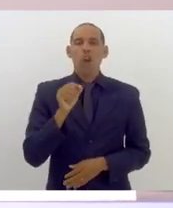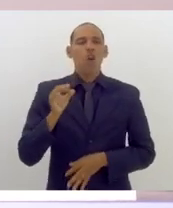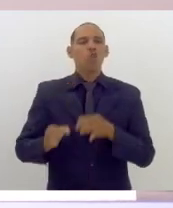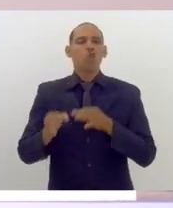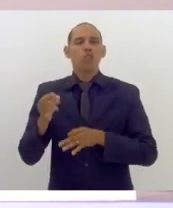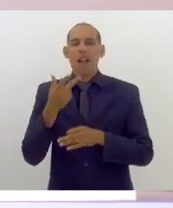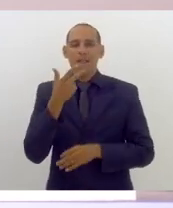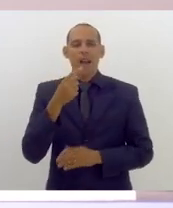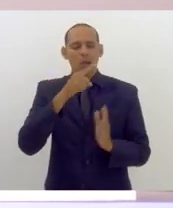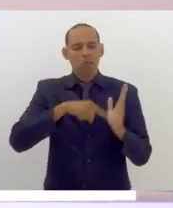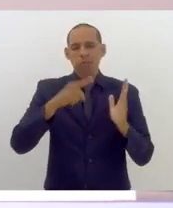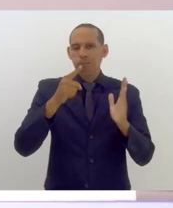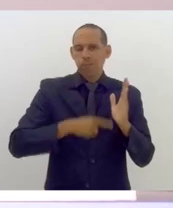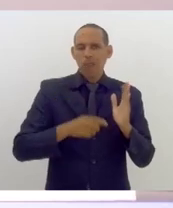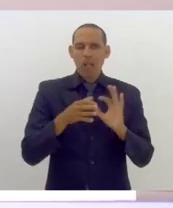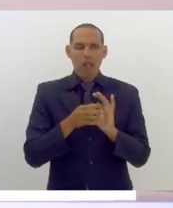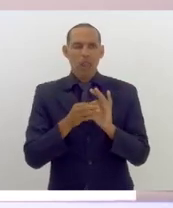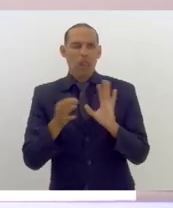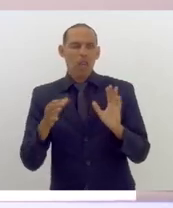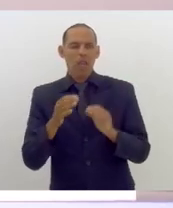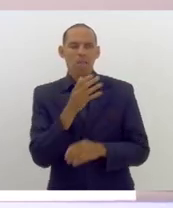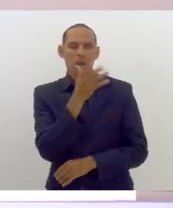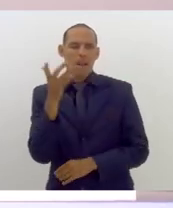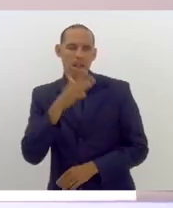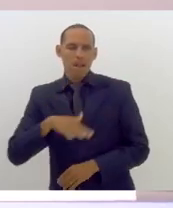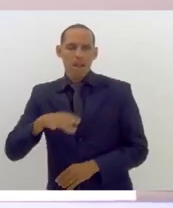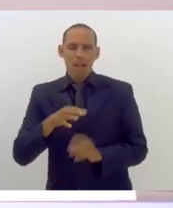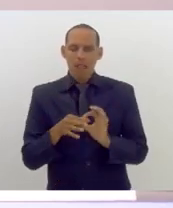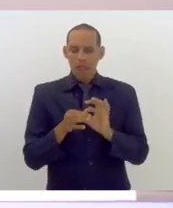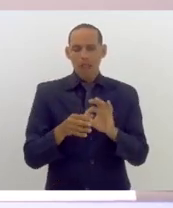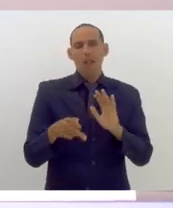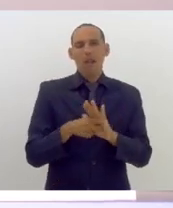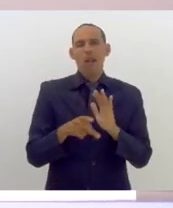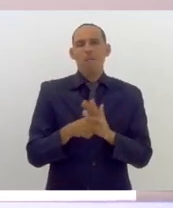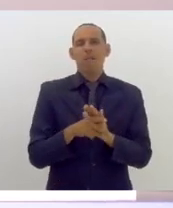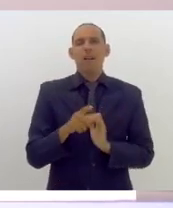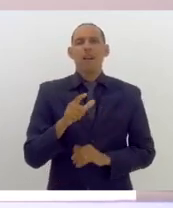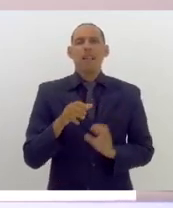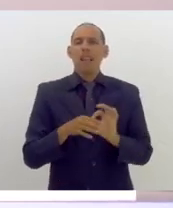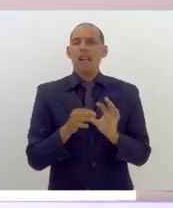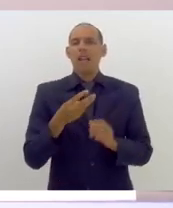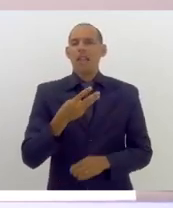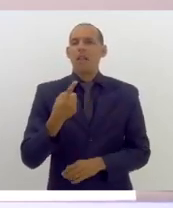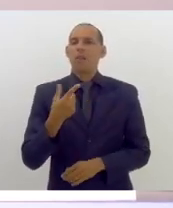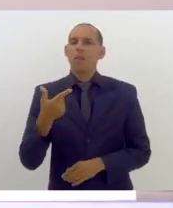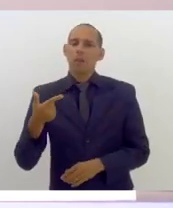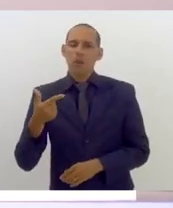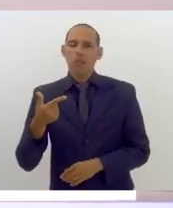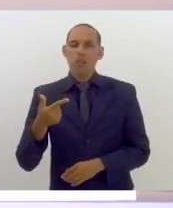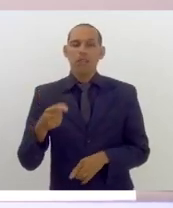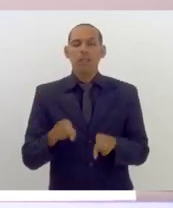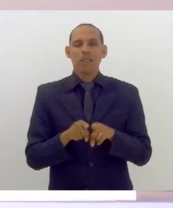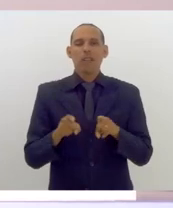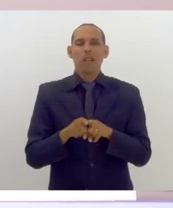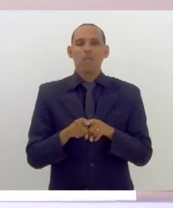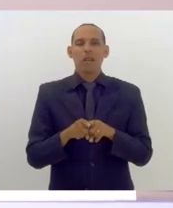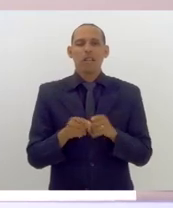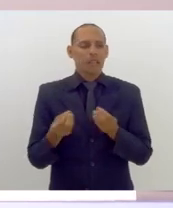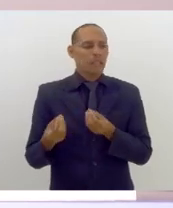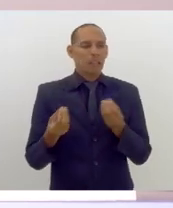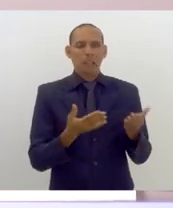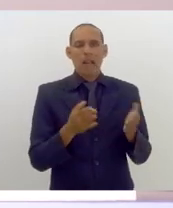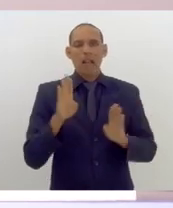declare nula a licença ambiental integrada pela licença 312 impeça a concessão da licitação